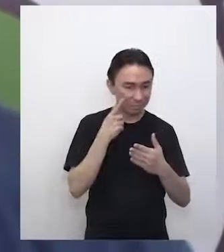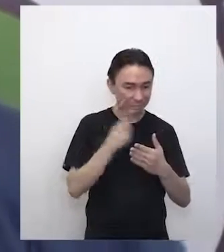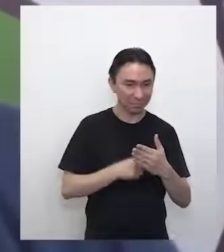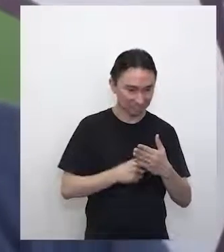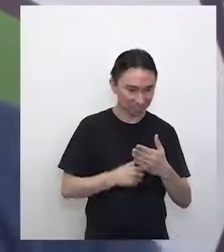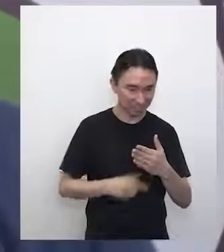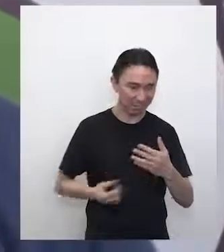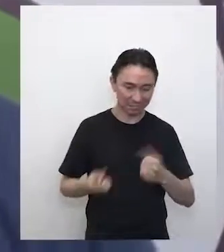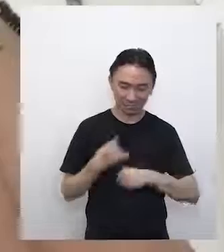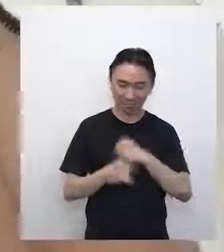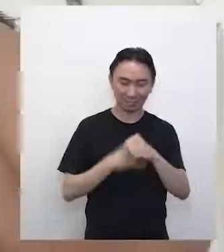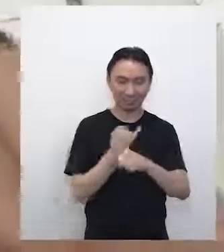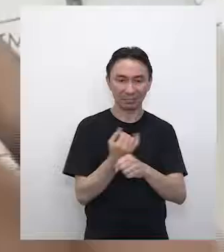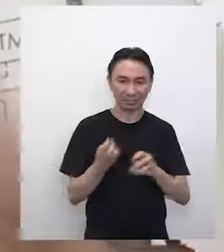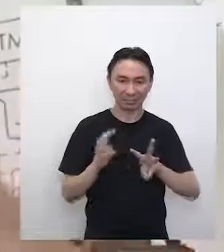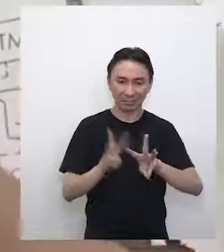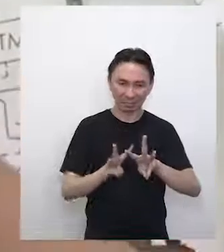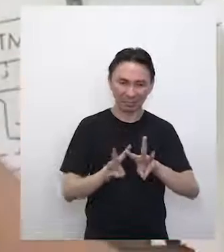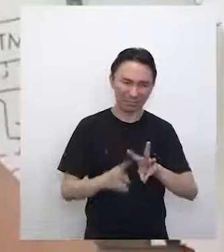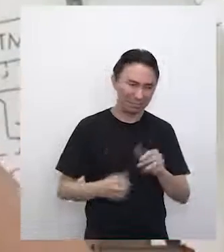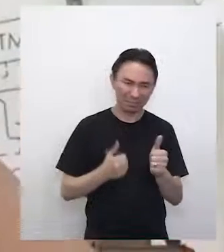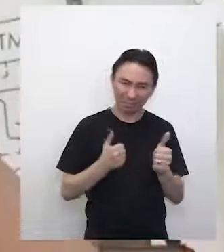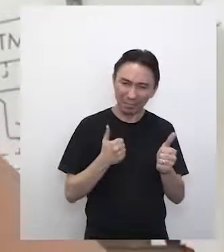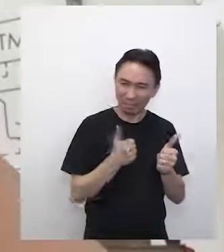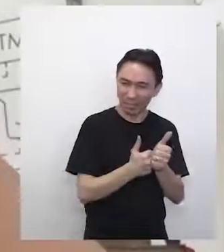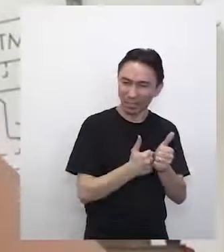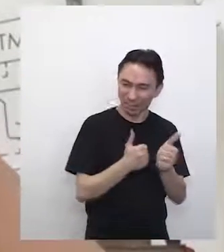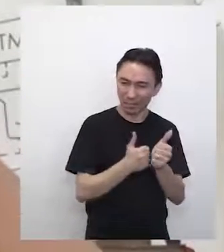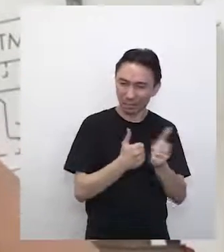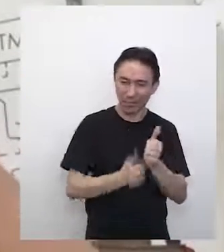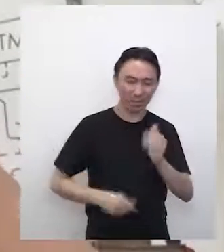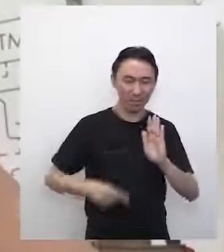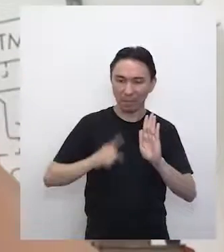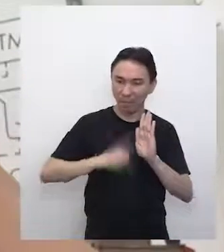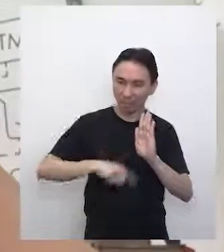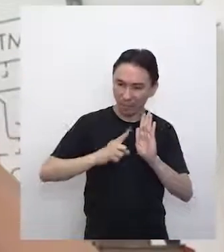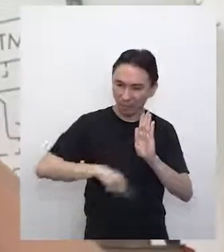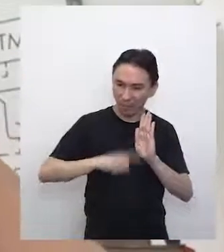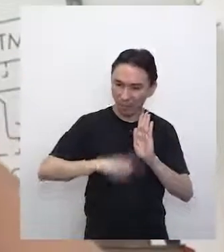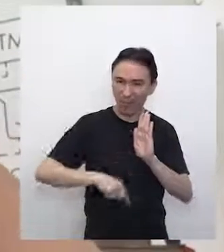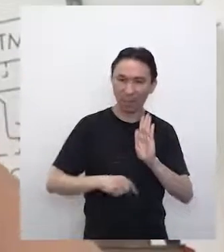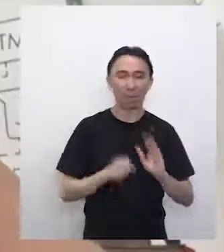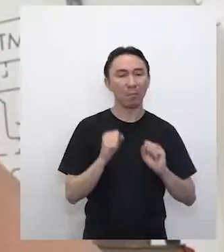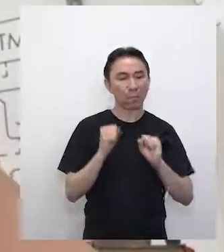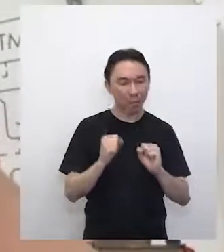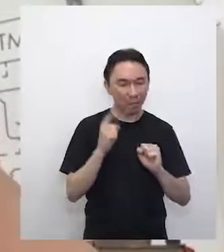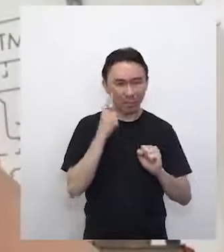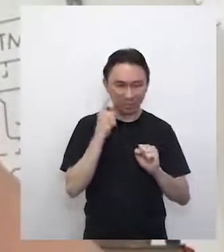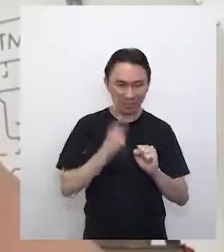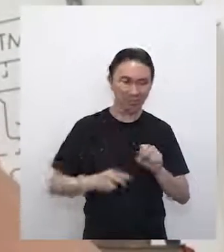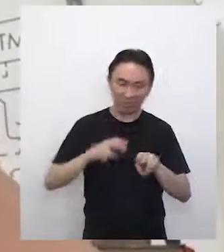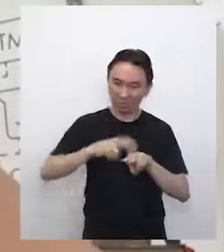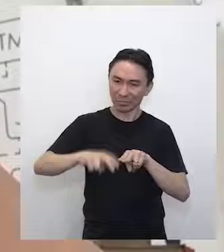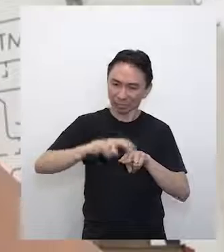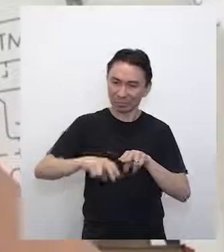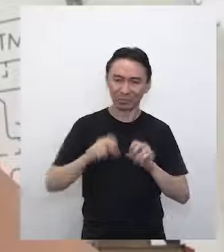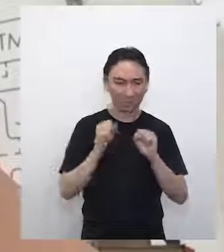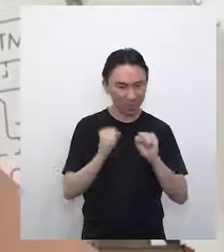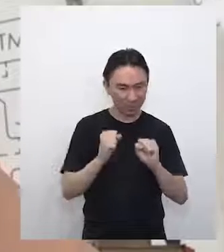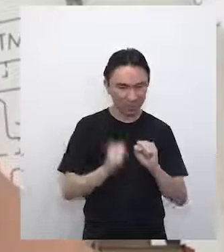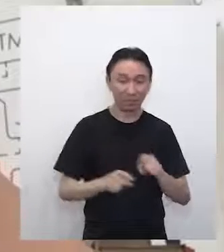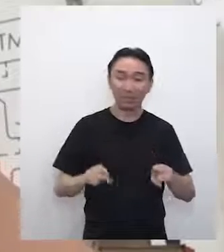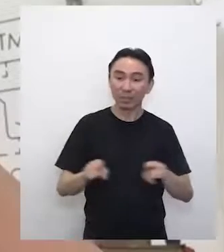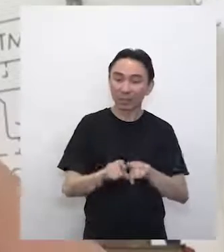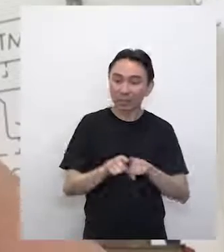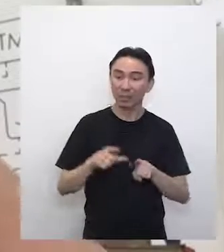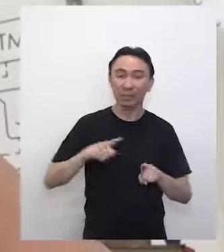centrodinovacal.educacal.sp.gov.br. E aí fica pertinho aqui da Barra Funda, vocês podem vir de metrô mesmo, tá? É bem pertinho. A gente tem o telefone também para